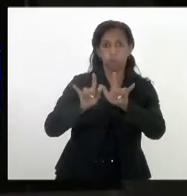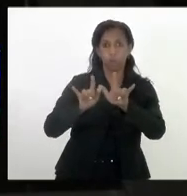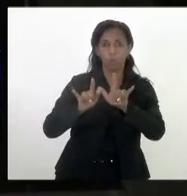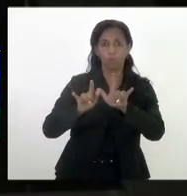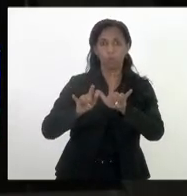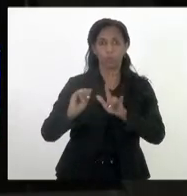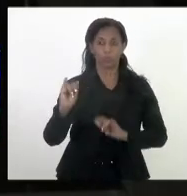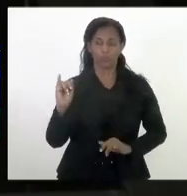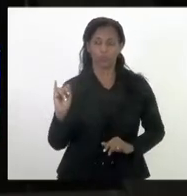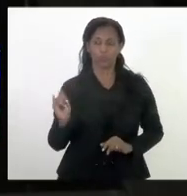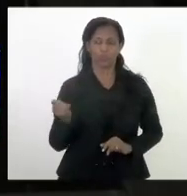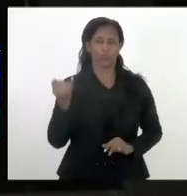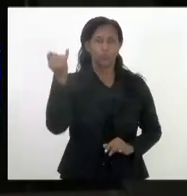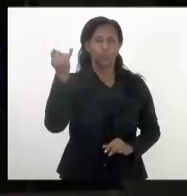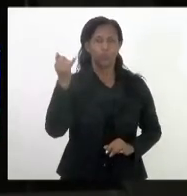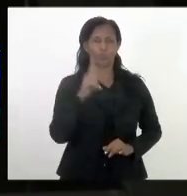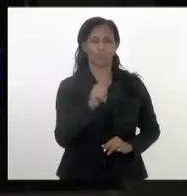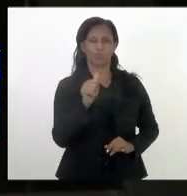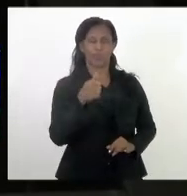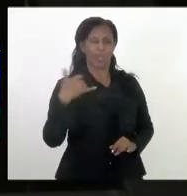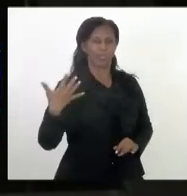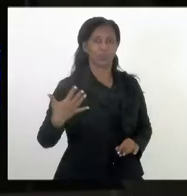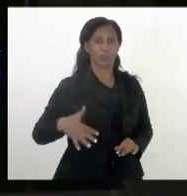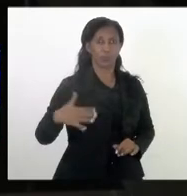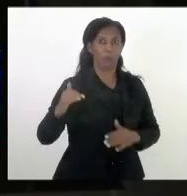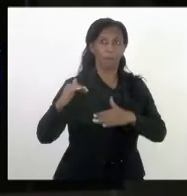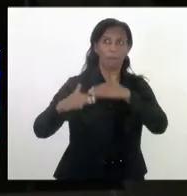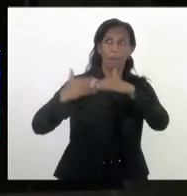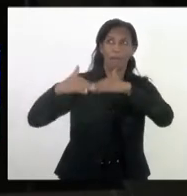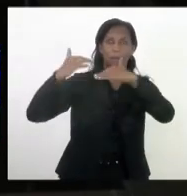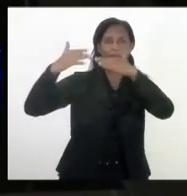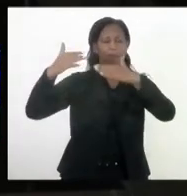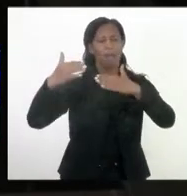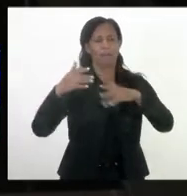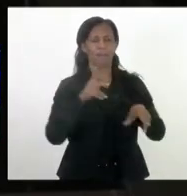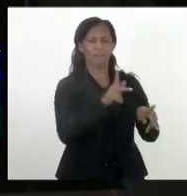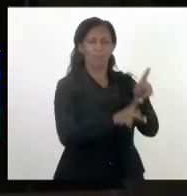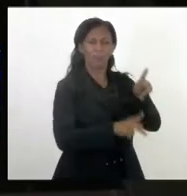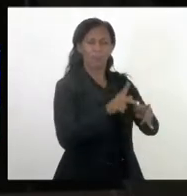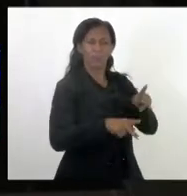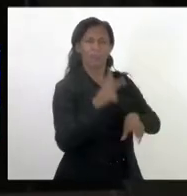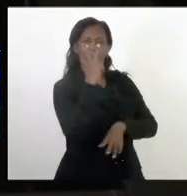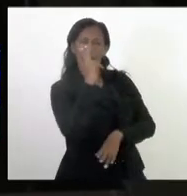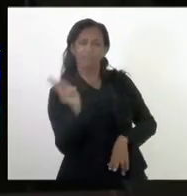gás. Então, nesse sentido, a população se torna refém.